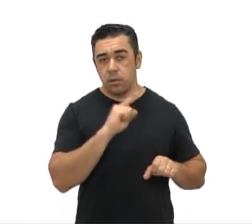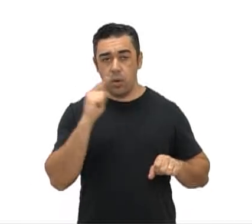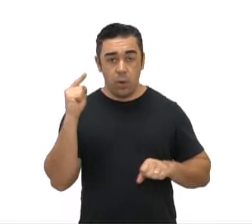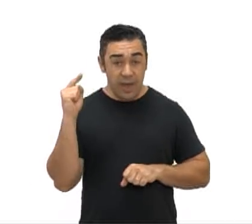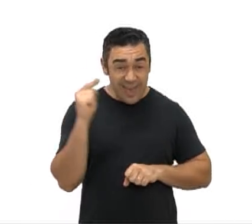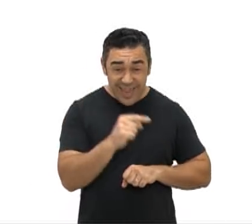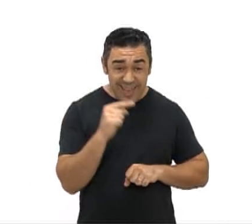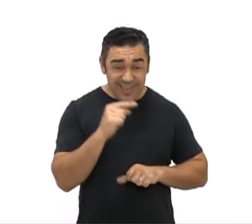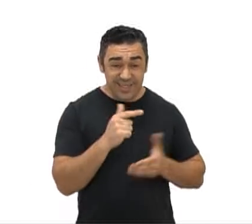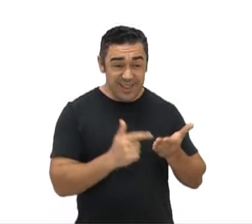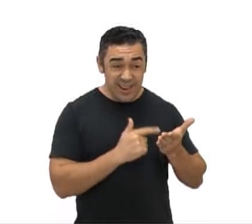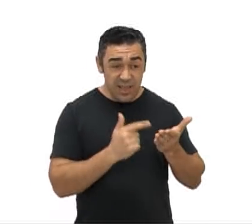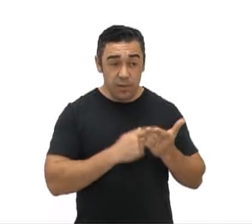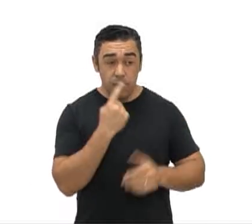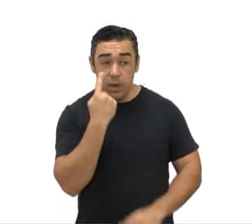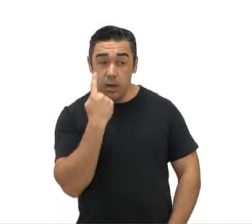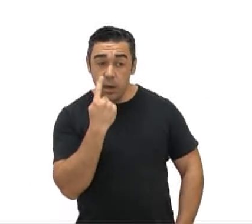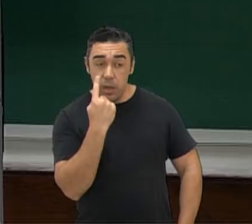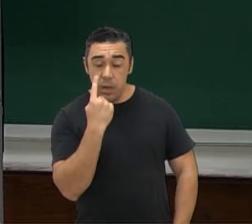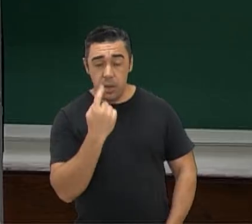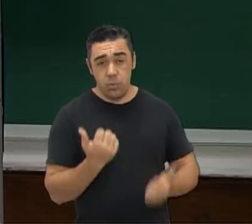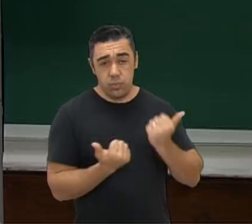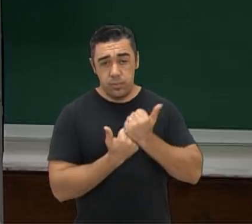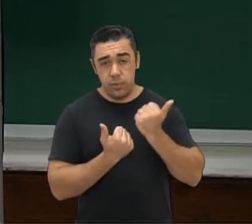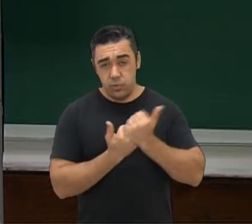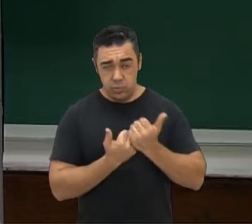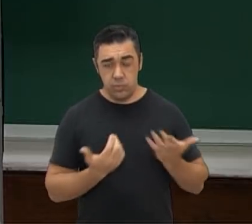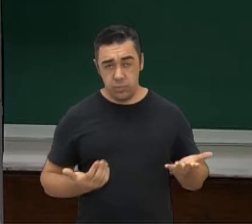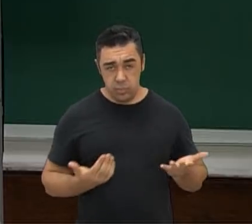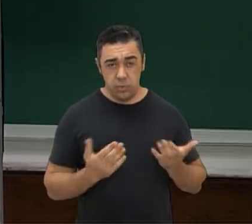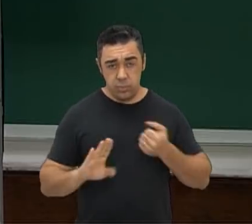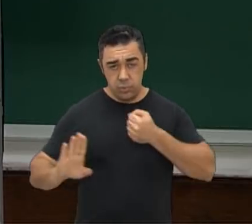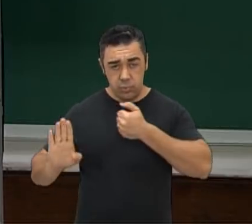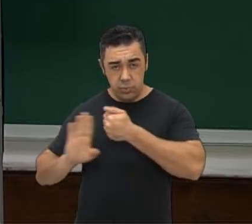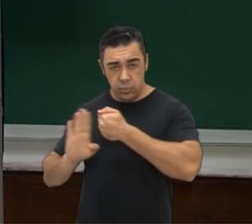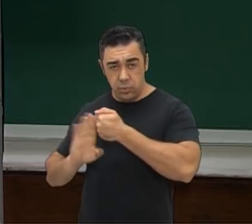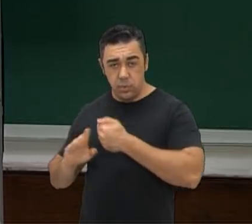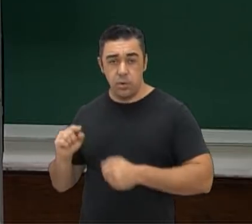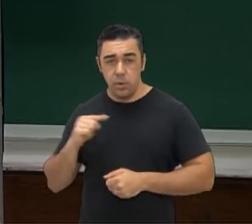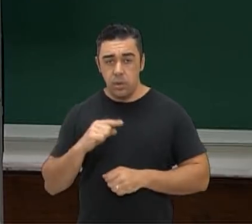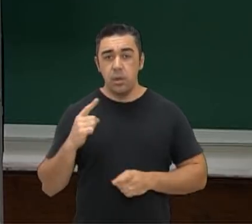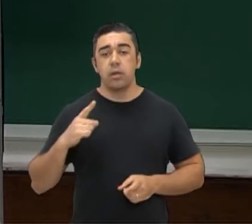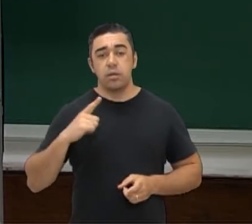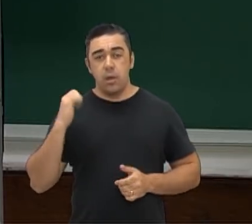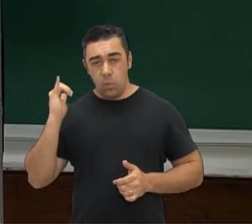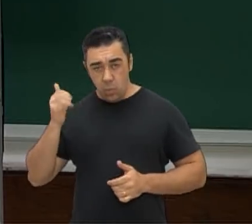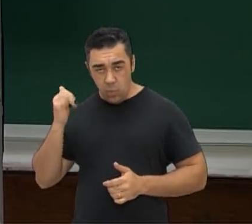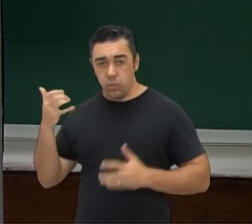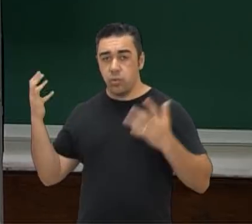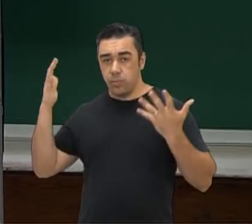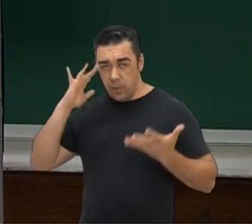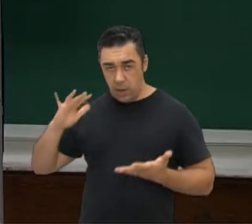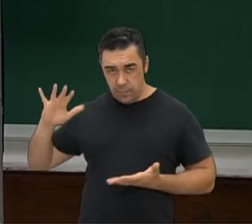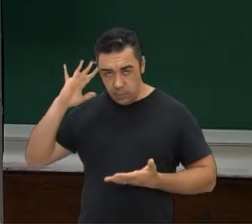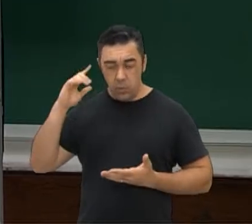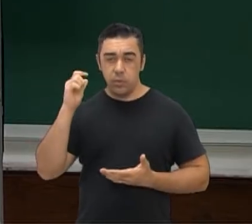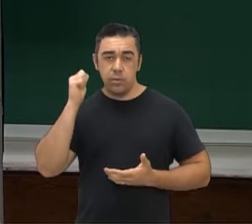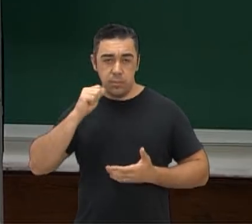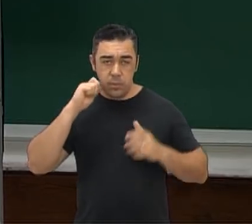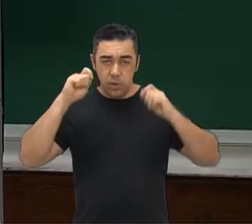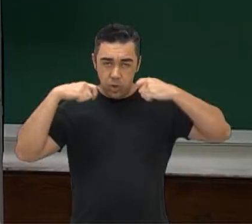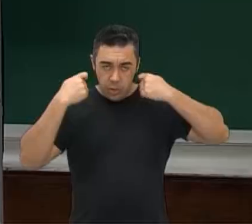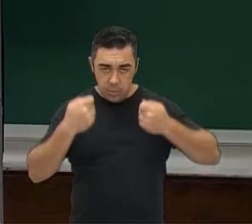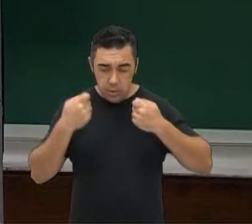quando se refere a apenas um substantivo. Né? Então, o conto maravilhoso da Chapeuzinho Vermelho é